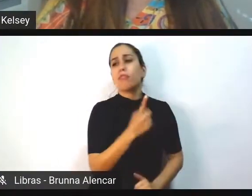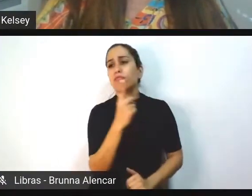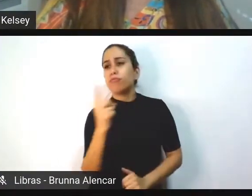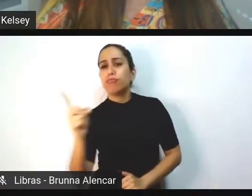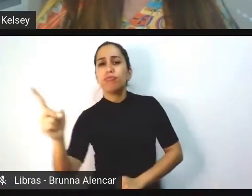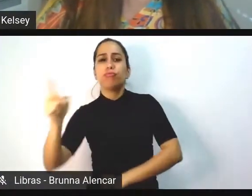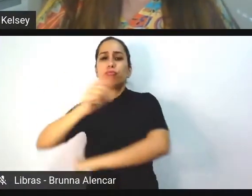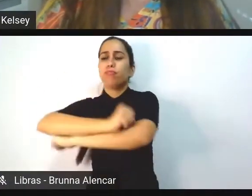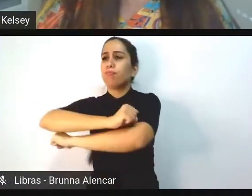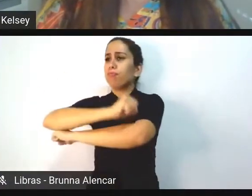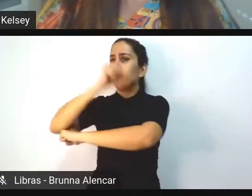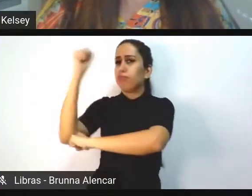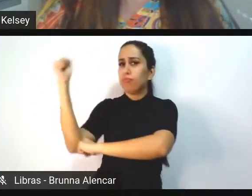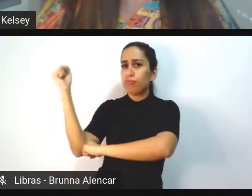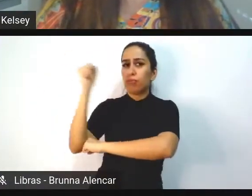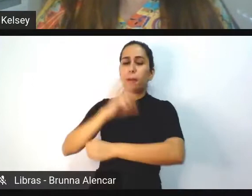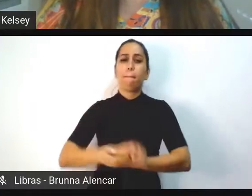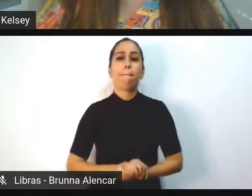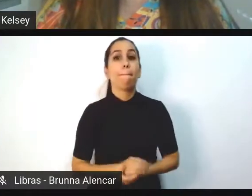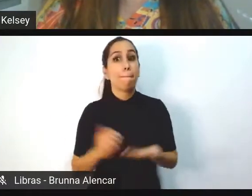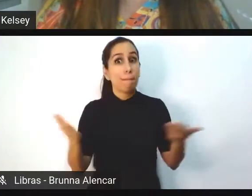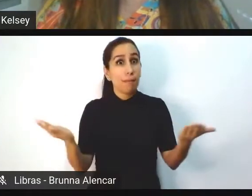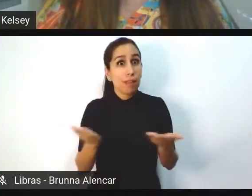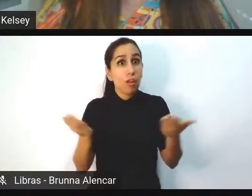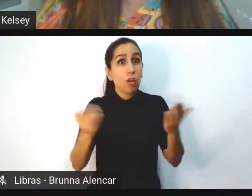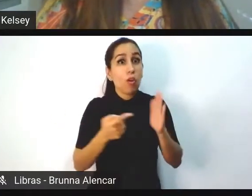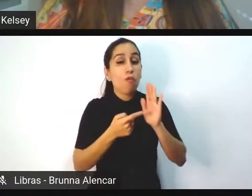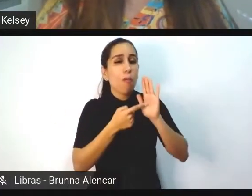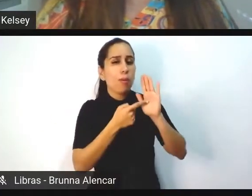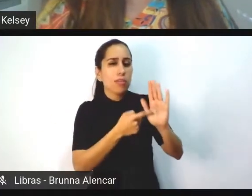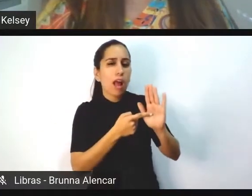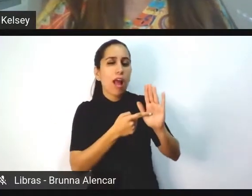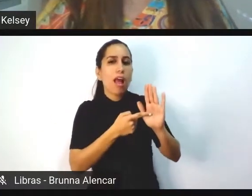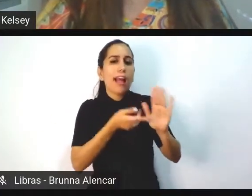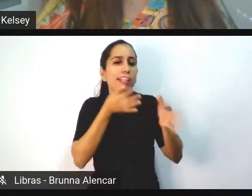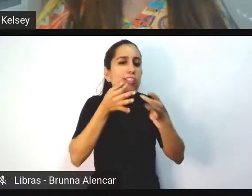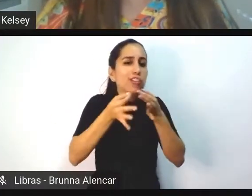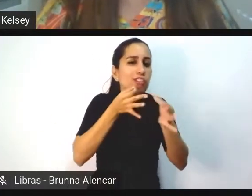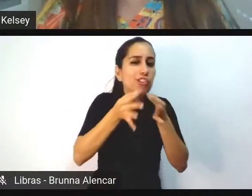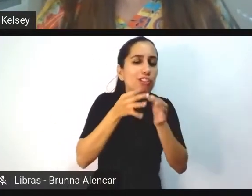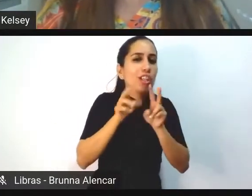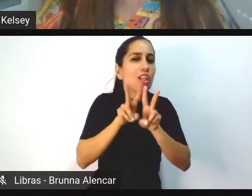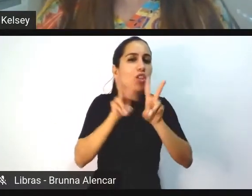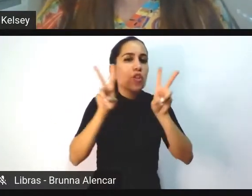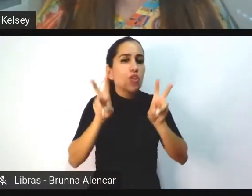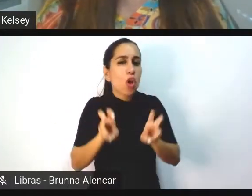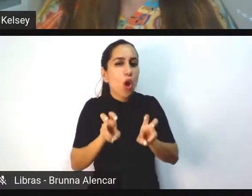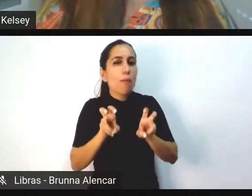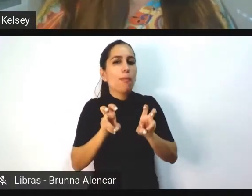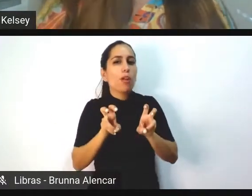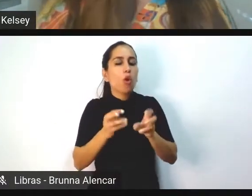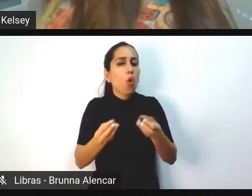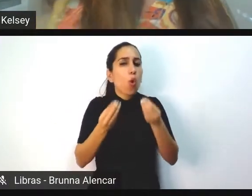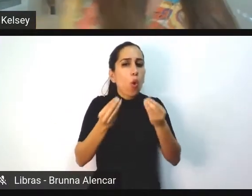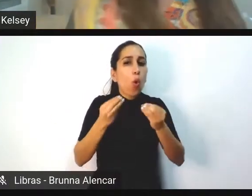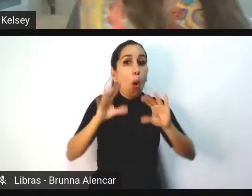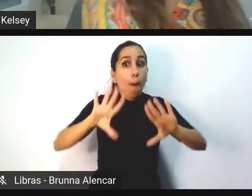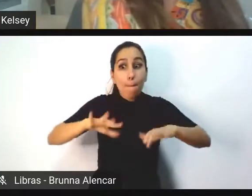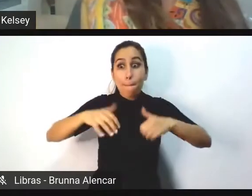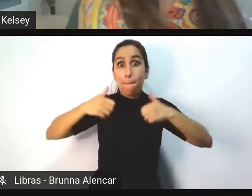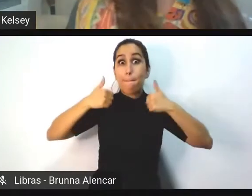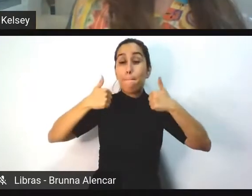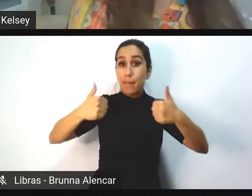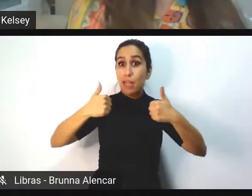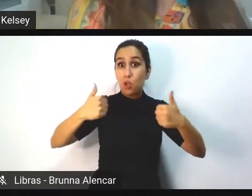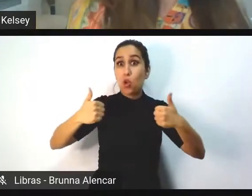umas pequenas dicas eu vou passar agora de posturas que podem aliviar a sobrecarga,